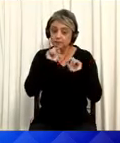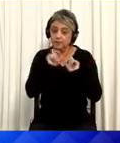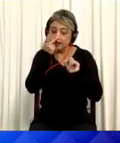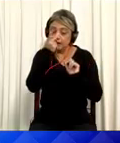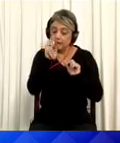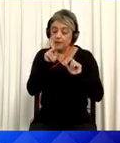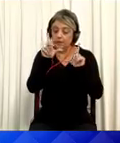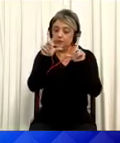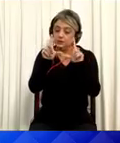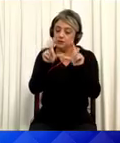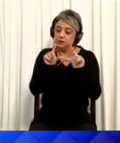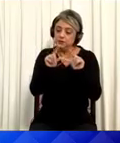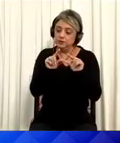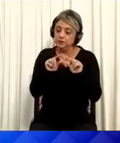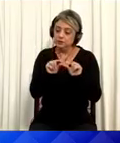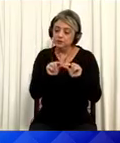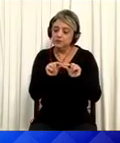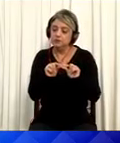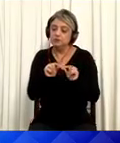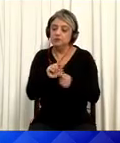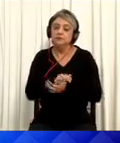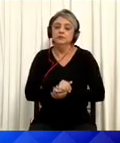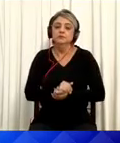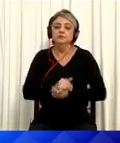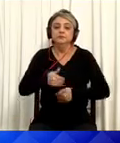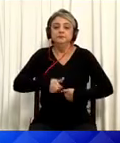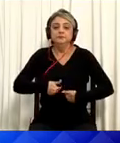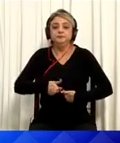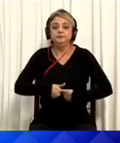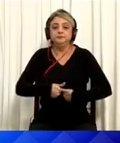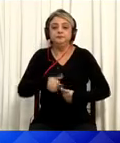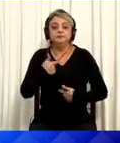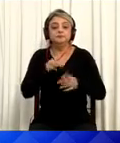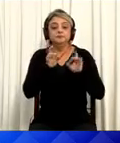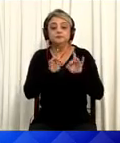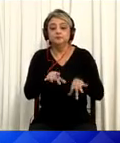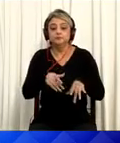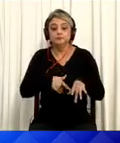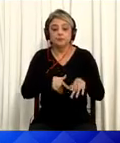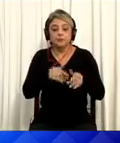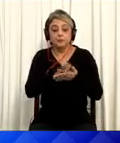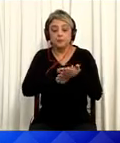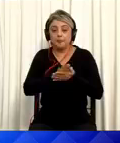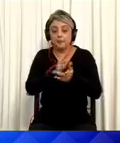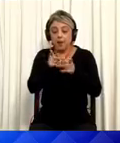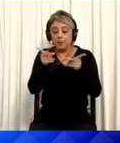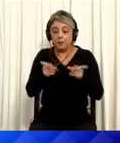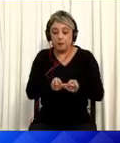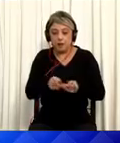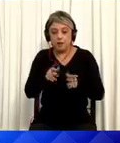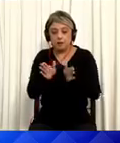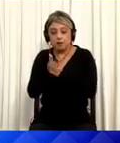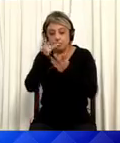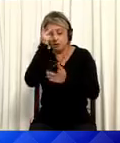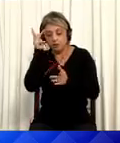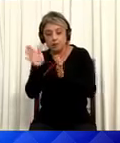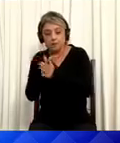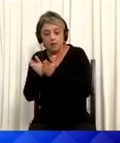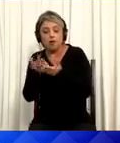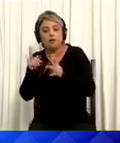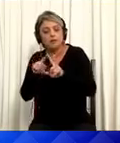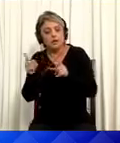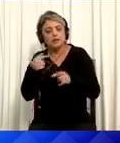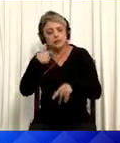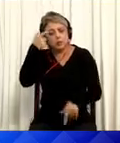para amenizar aí a fome, né, para não deixar vazio o prato de quem mais precisa, mas também para trazer